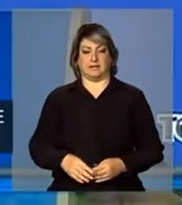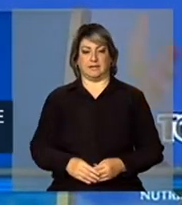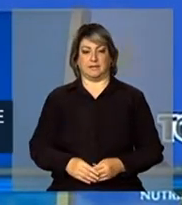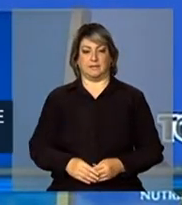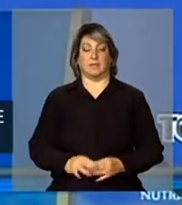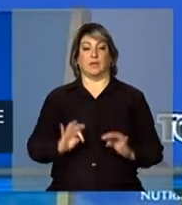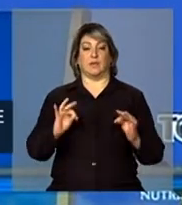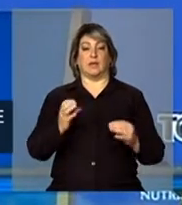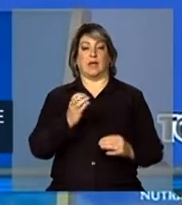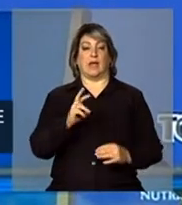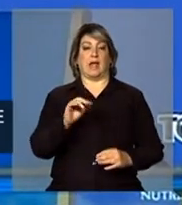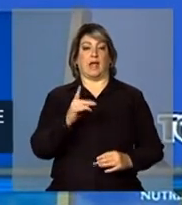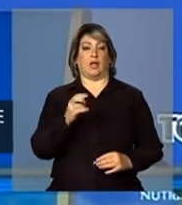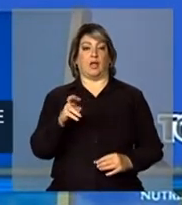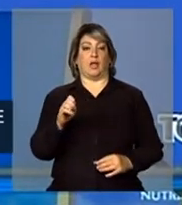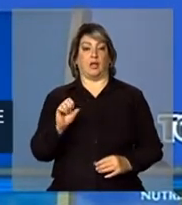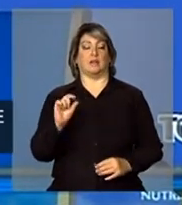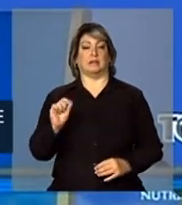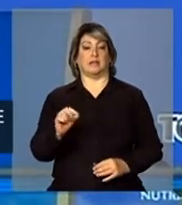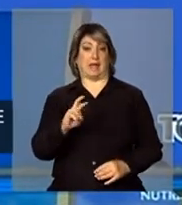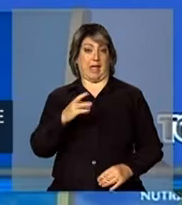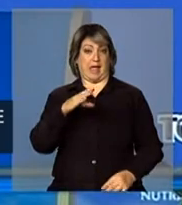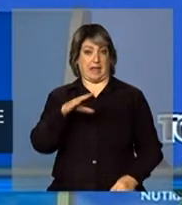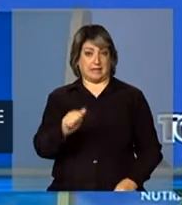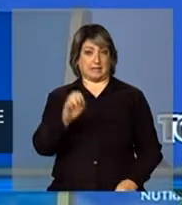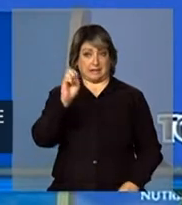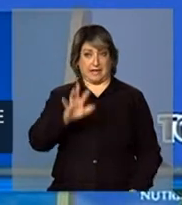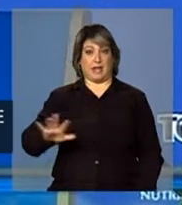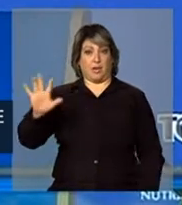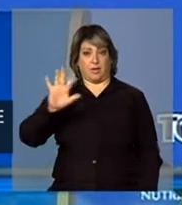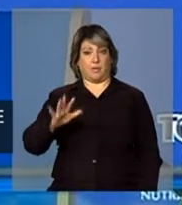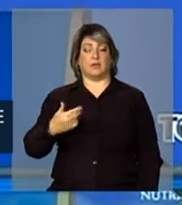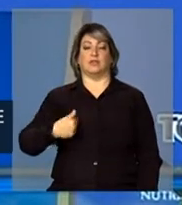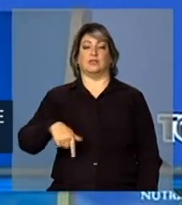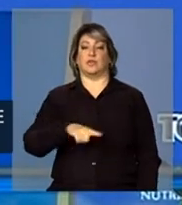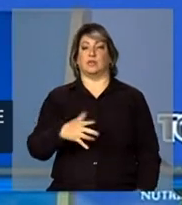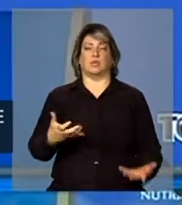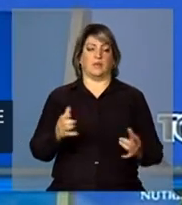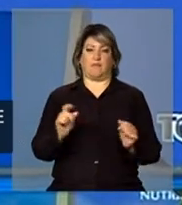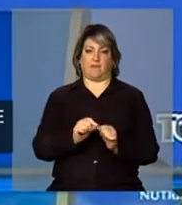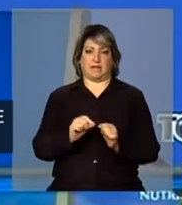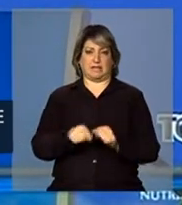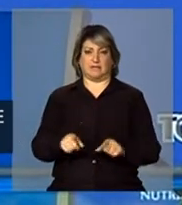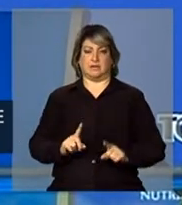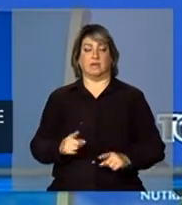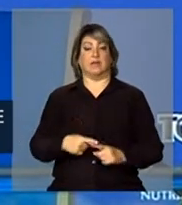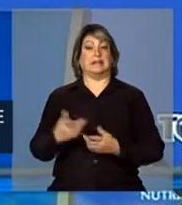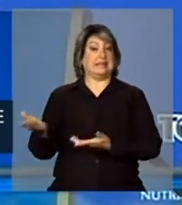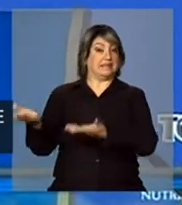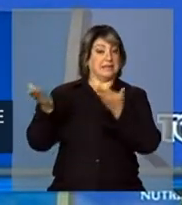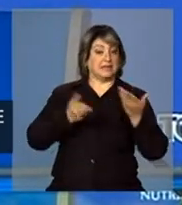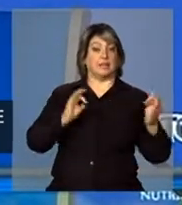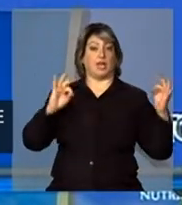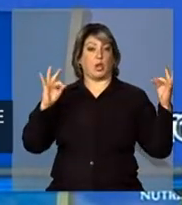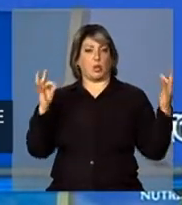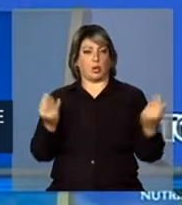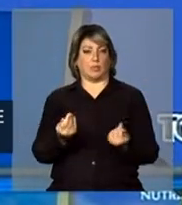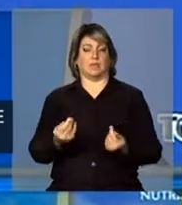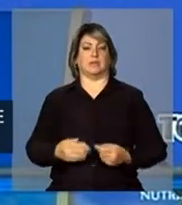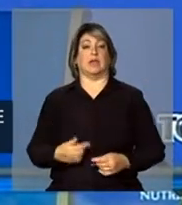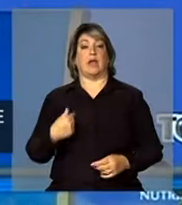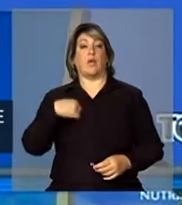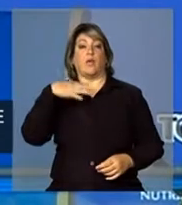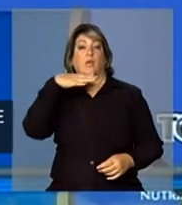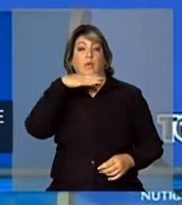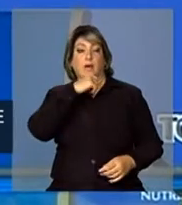dos criadores de raças europeias, e isso não é o nosso interesse, pelo contrário, é trazer todos. Eu acho